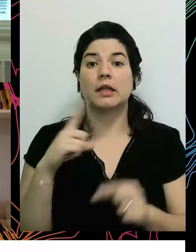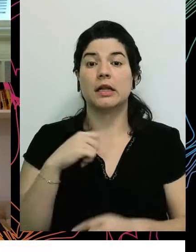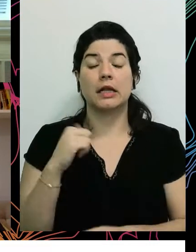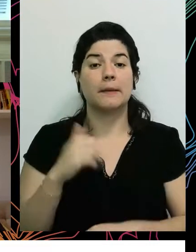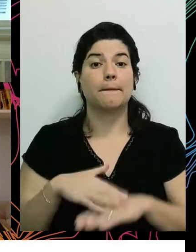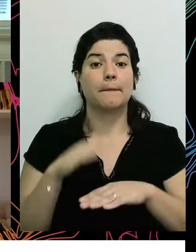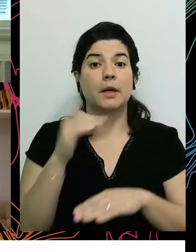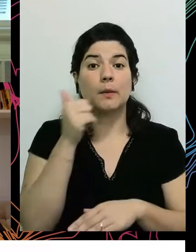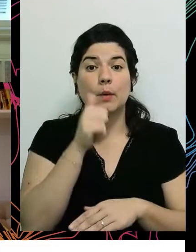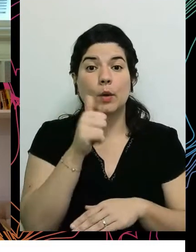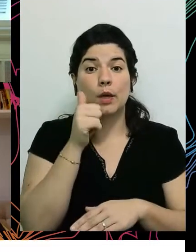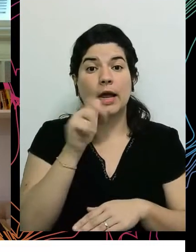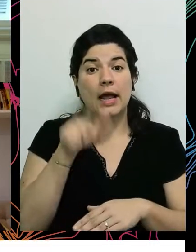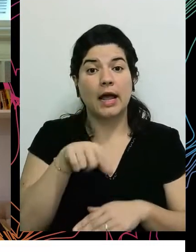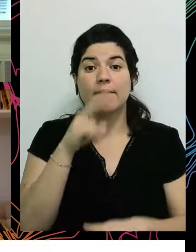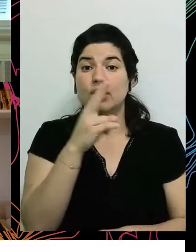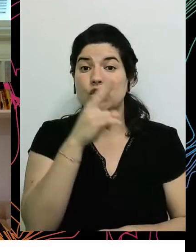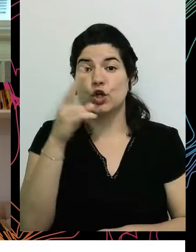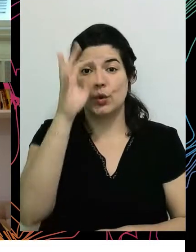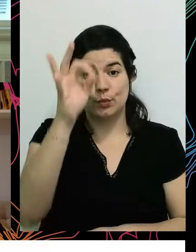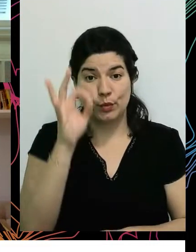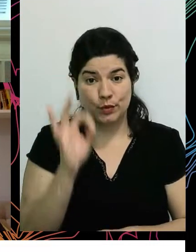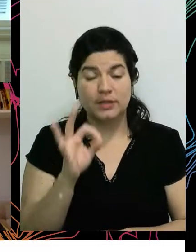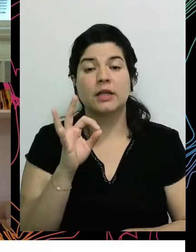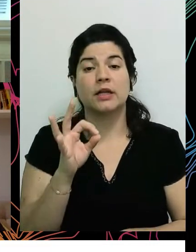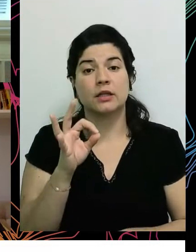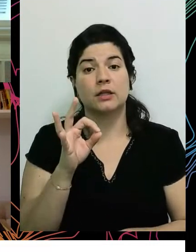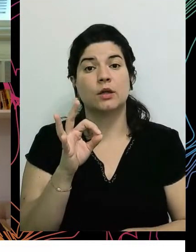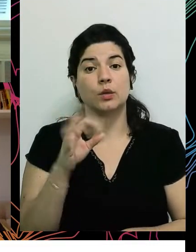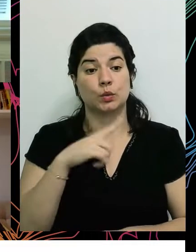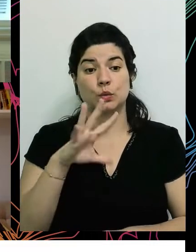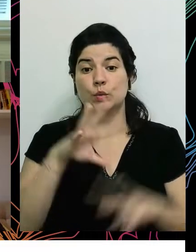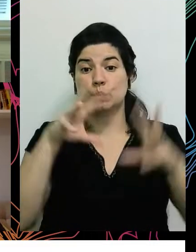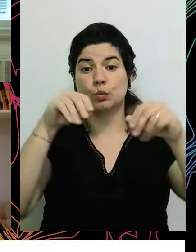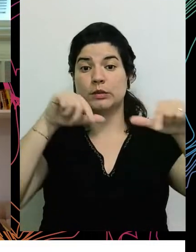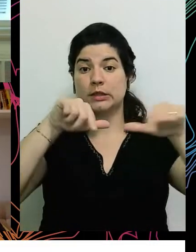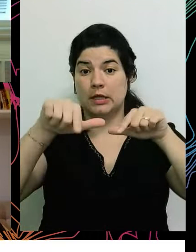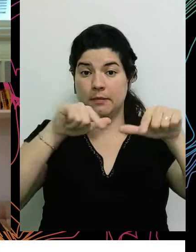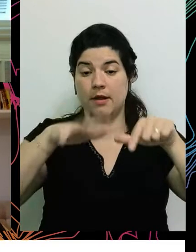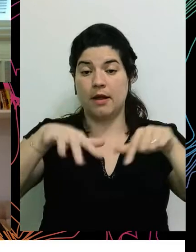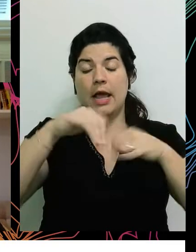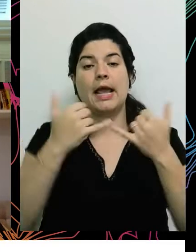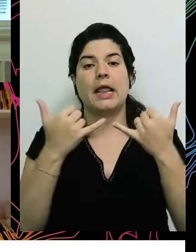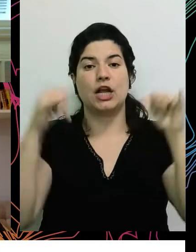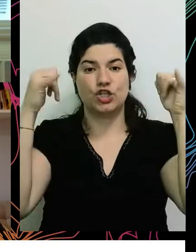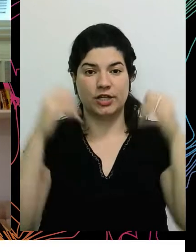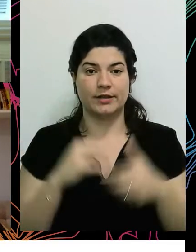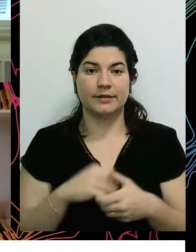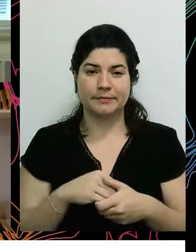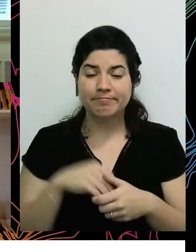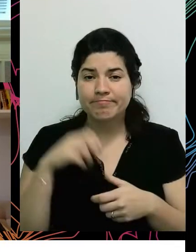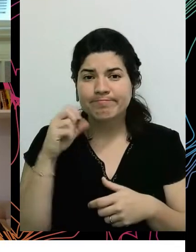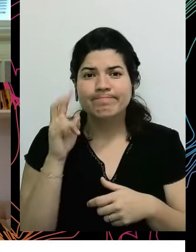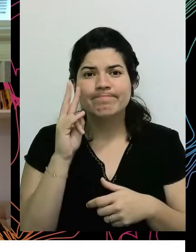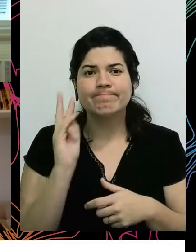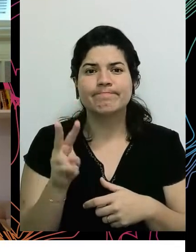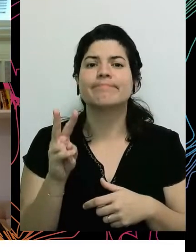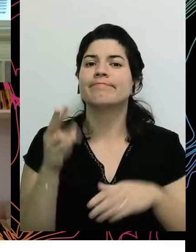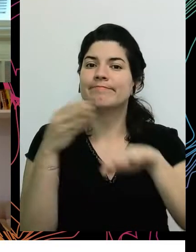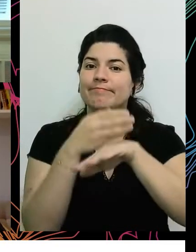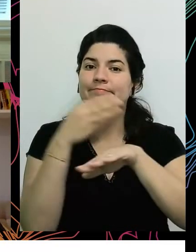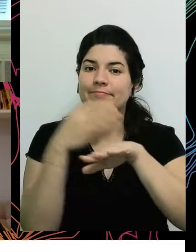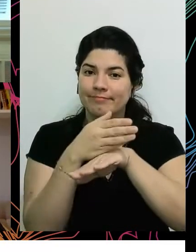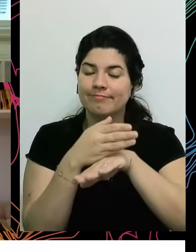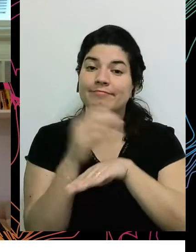somam cerca de 22% da força de trabalho no setor de energia. E se a gente olhar para a participação